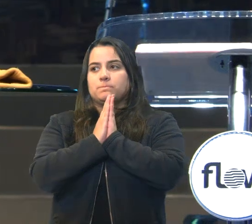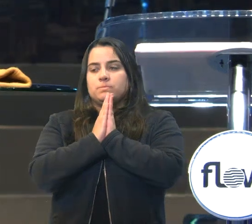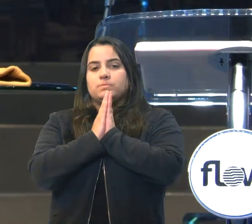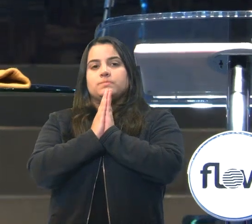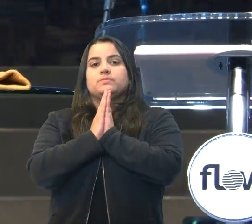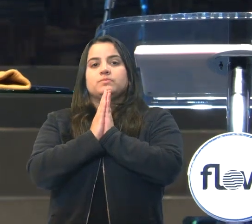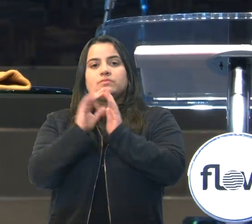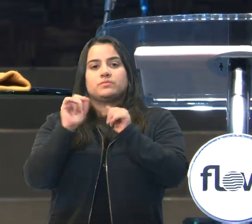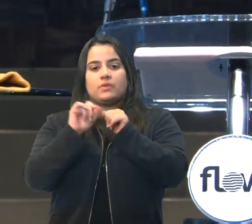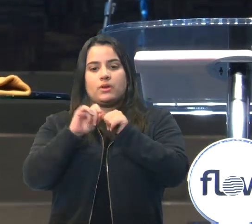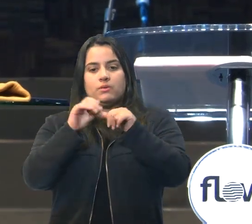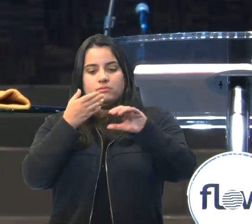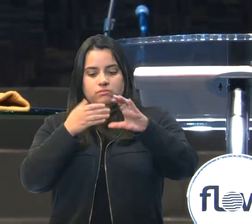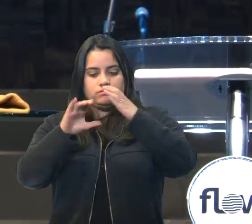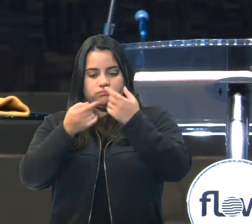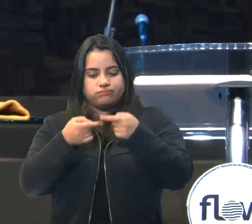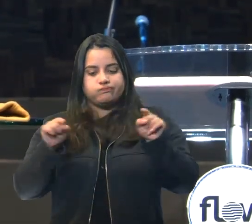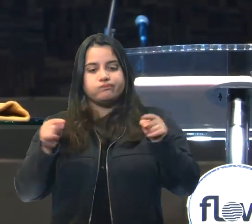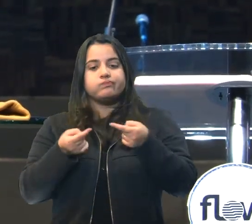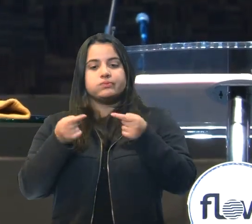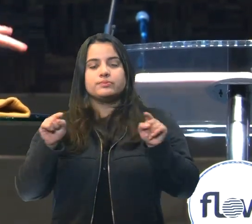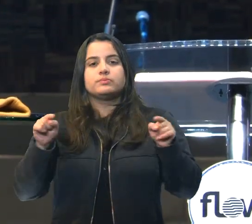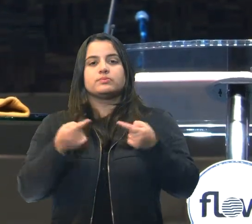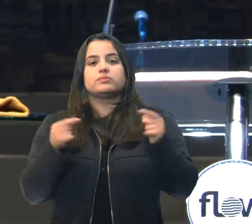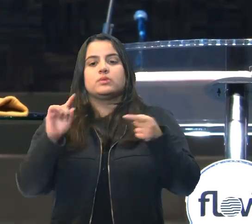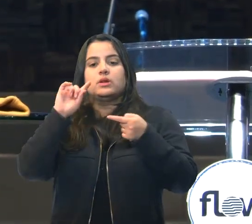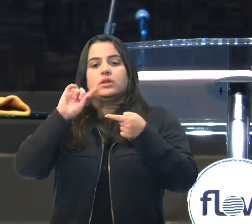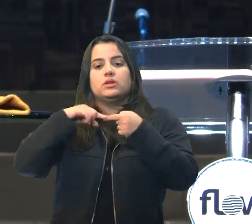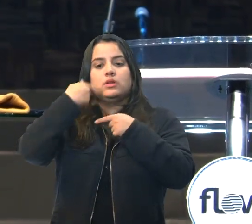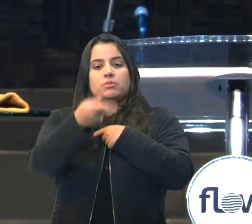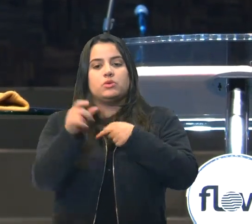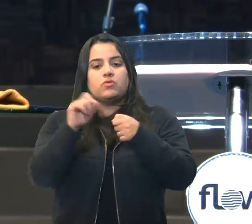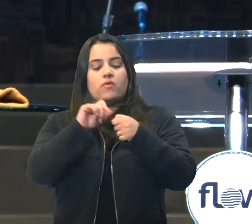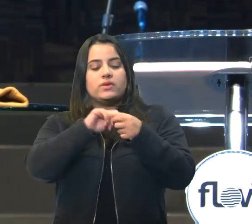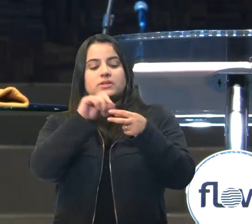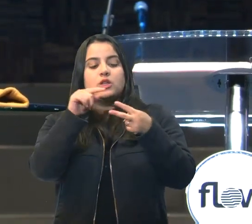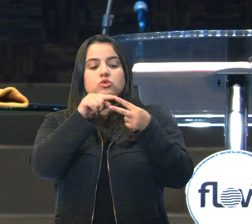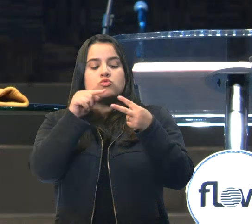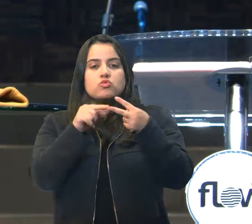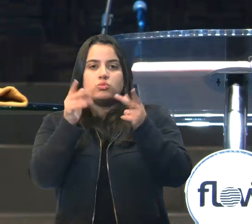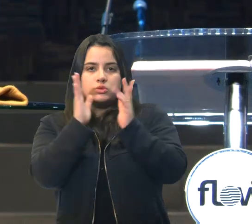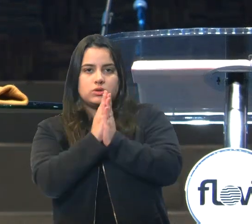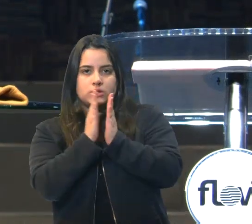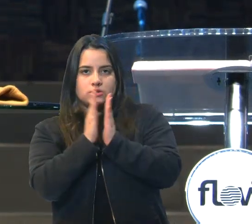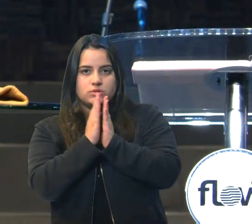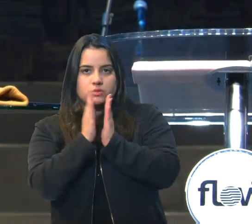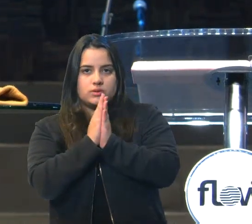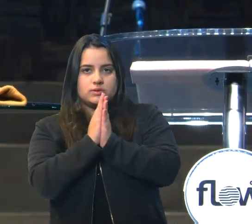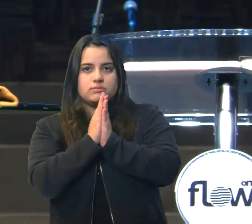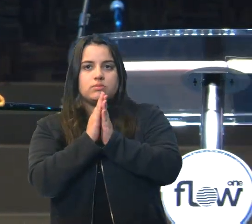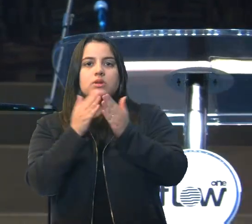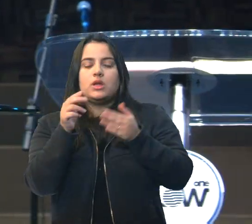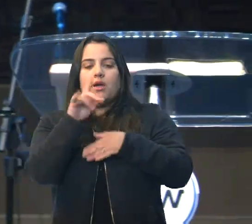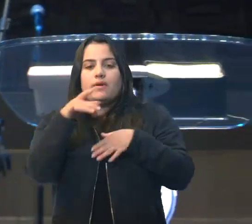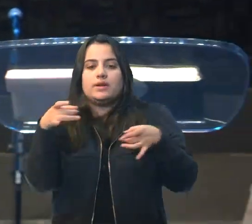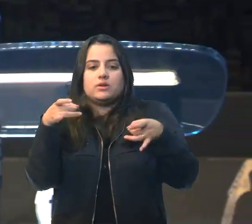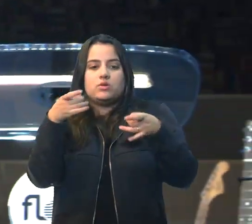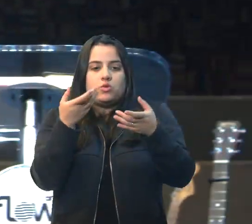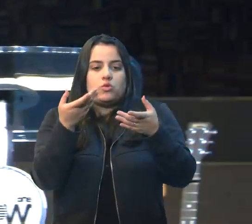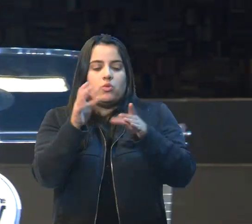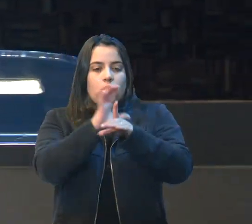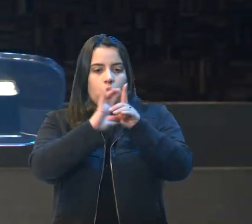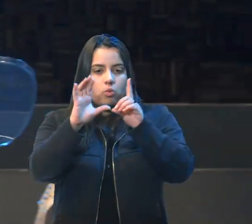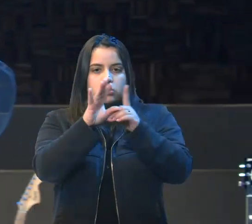Nós vamos cantar uma canção, e depois eu vou fazer 2 orações. E aí a gente vai encerrar esse